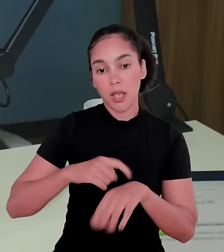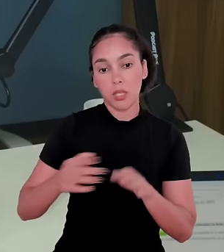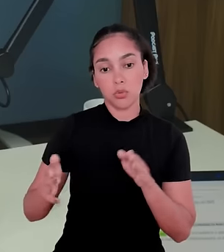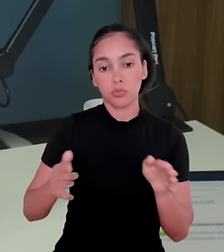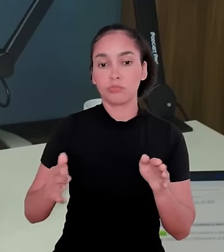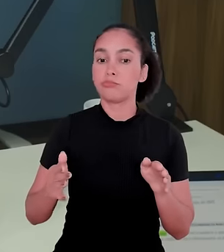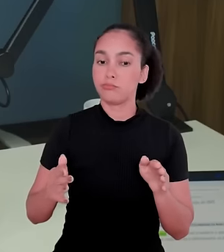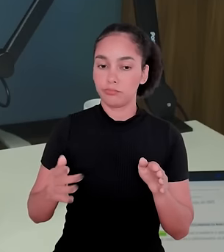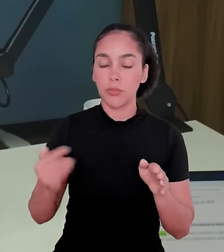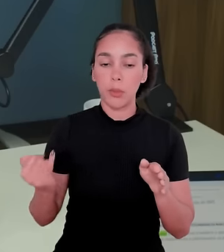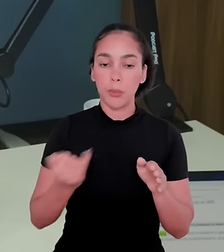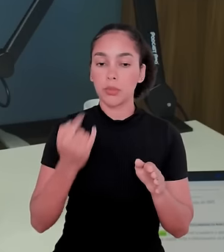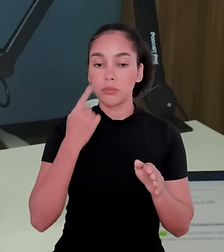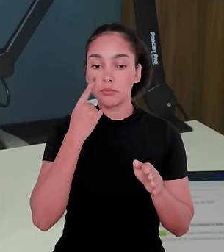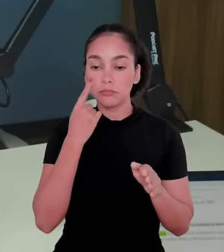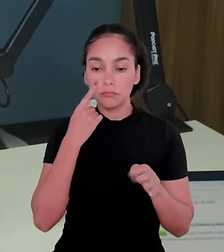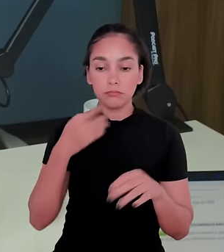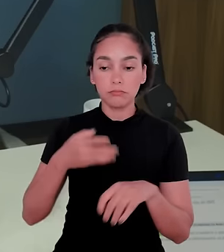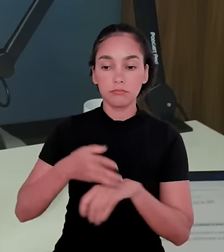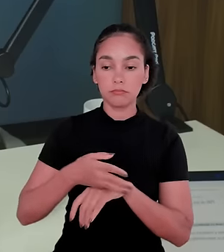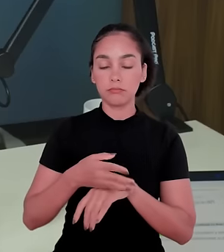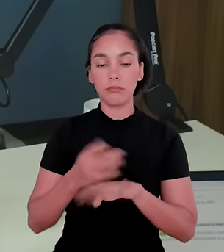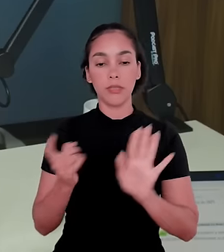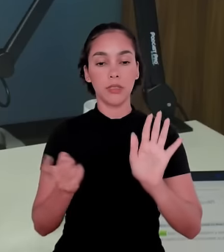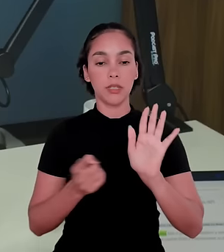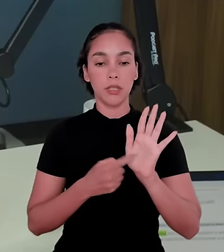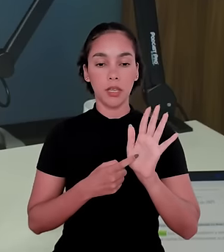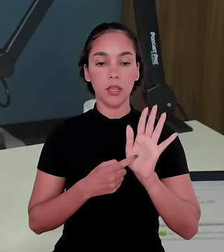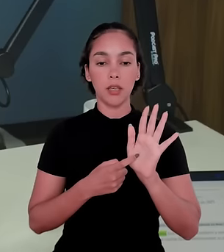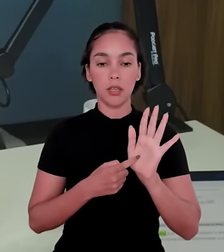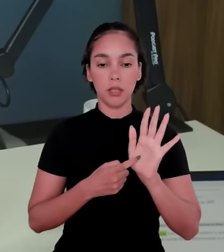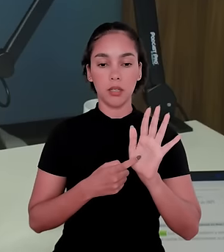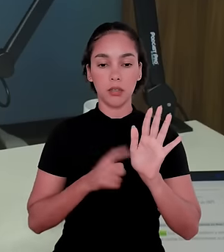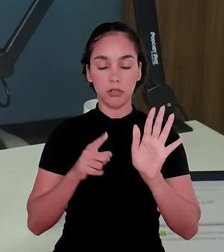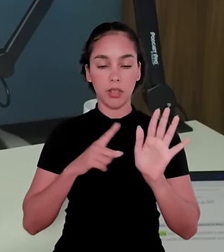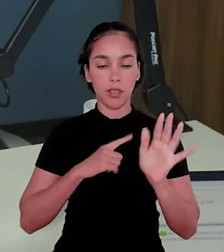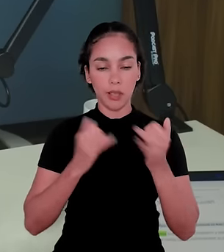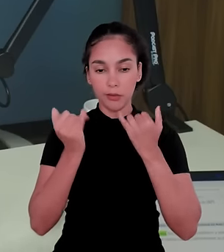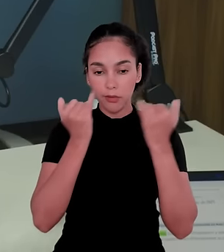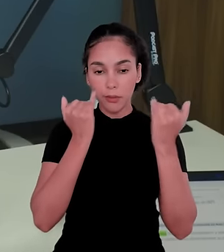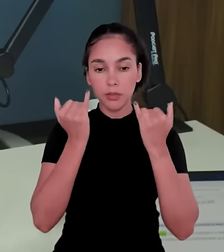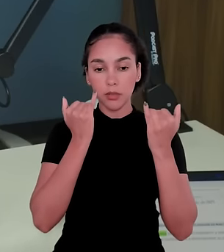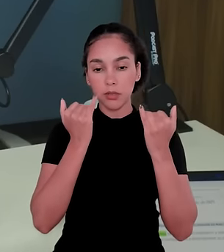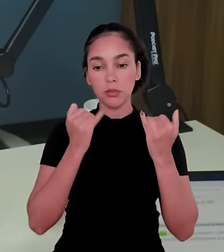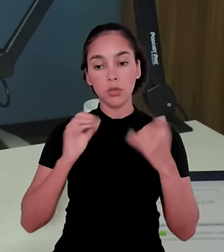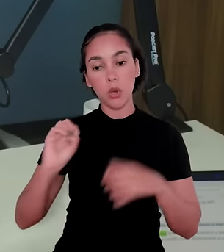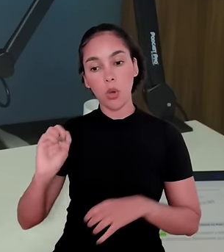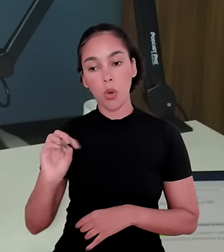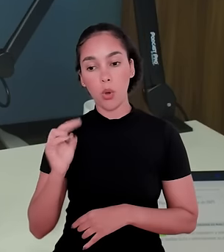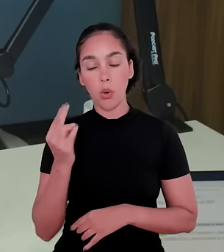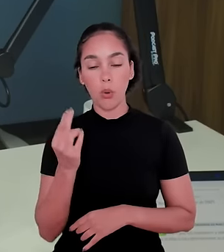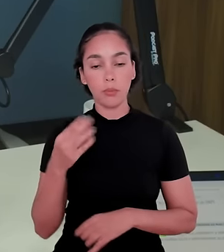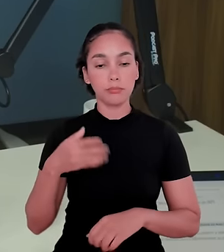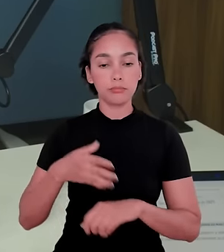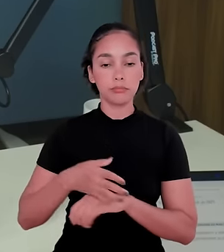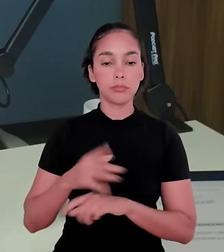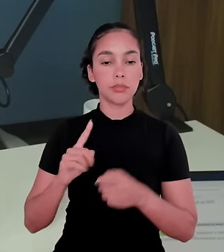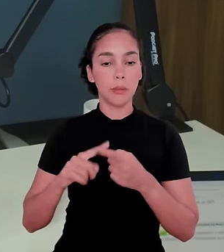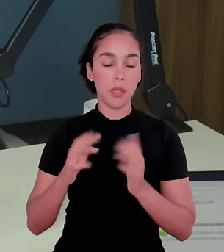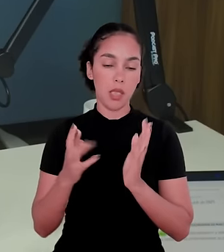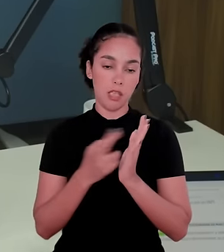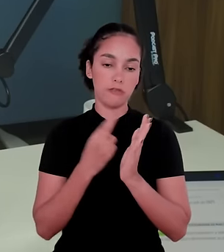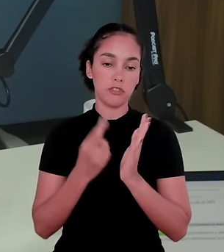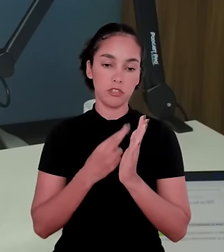importante entrar na base ou mesmo clicar nessa base que você tem as informações ou até acessar também as